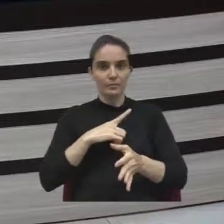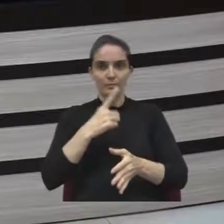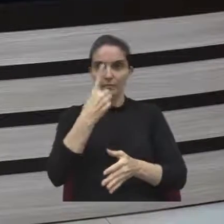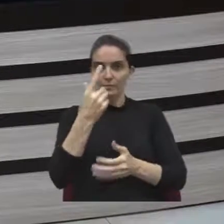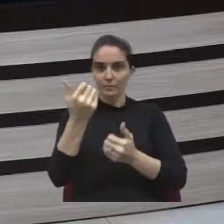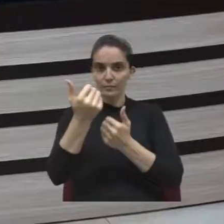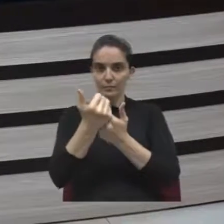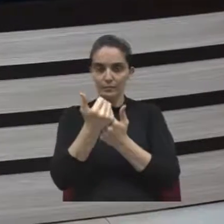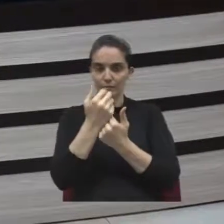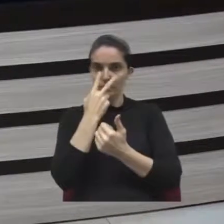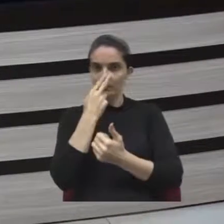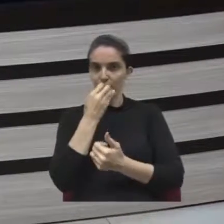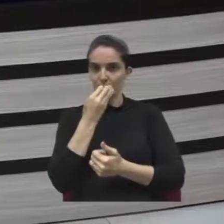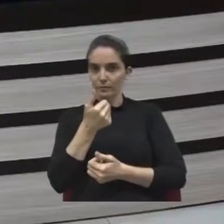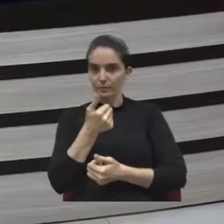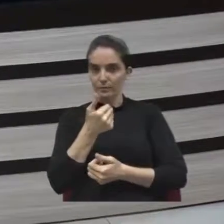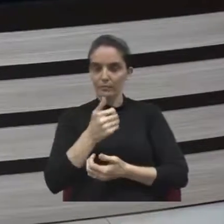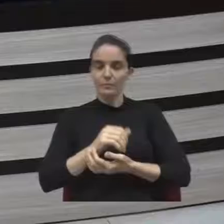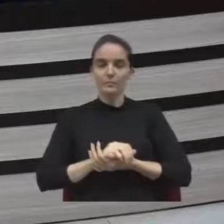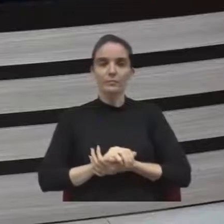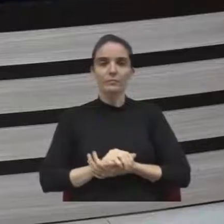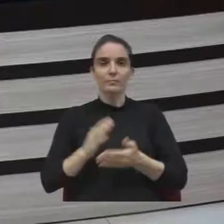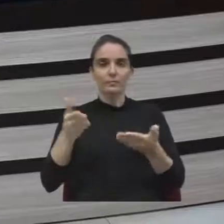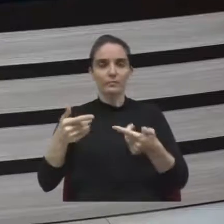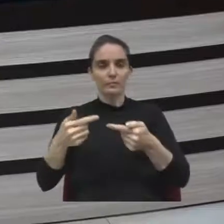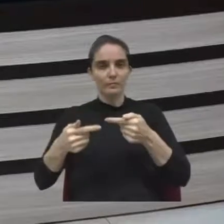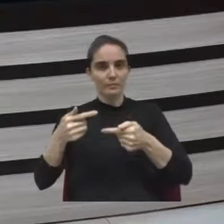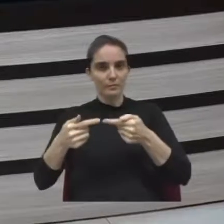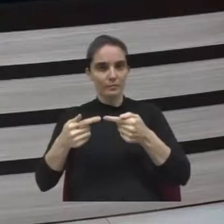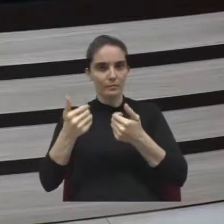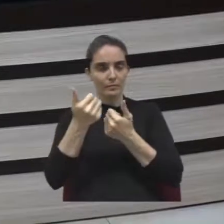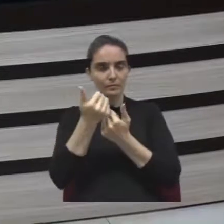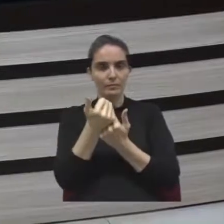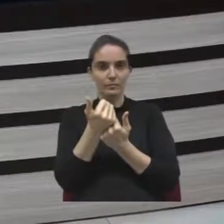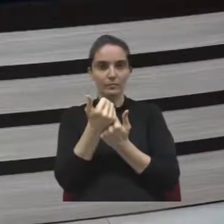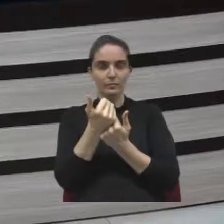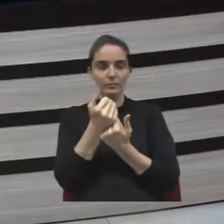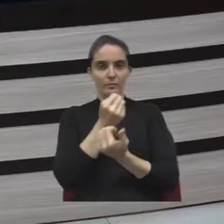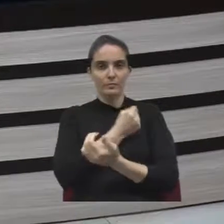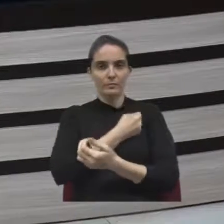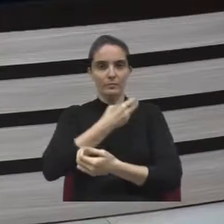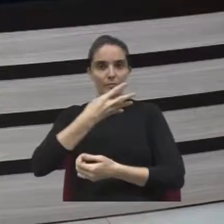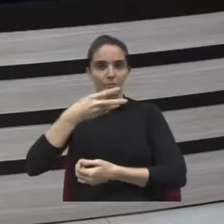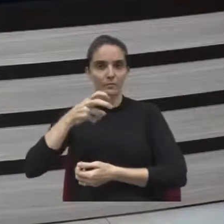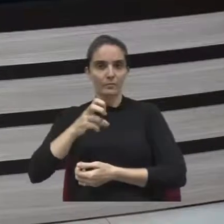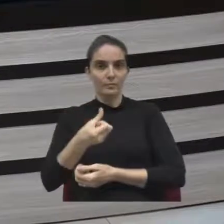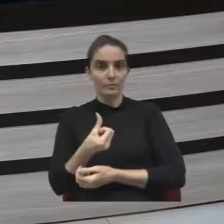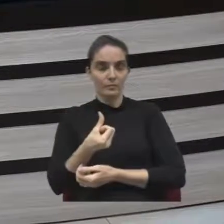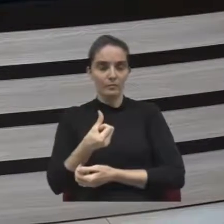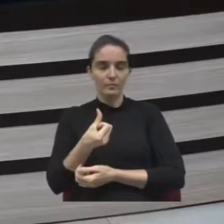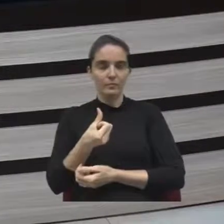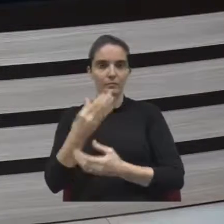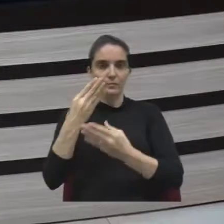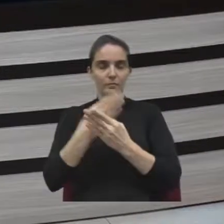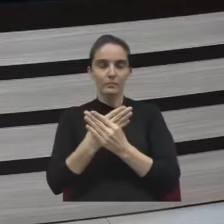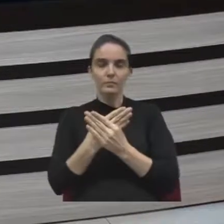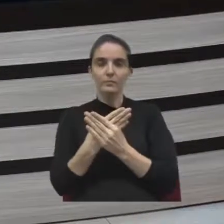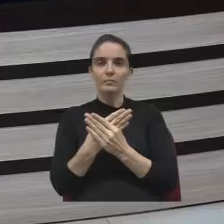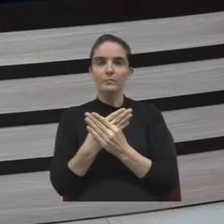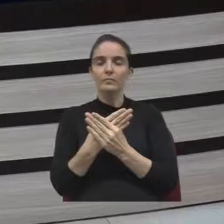parecer é favorável. Está em discussão o substitutivo número 46, protocolado sob o